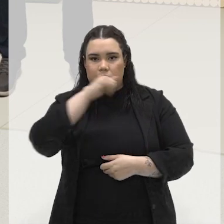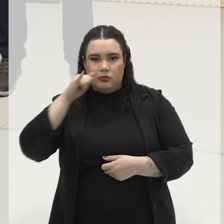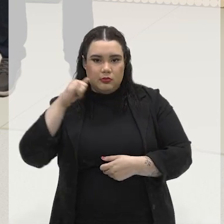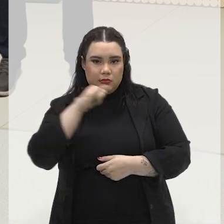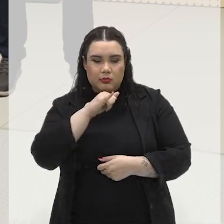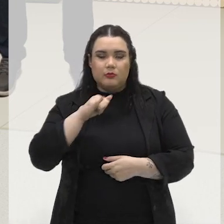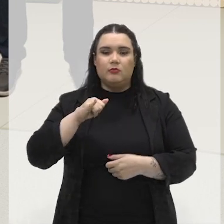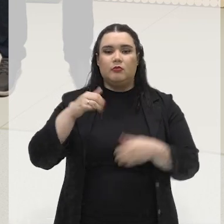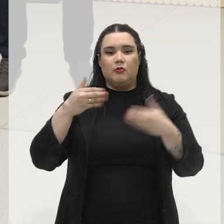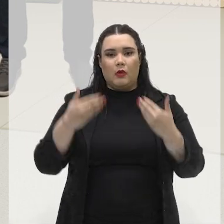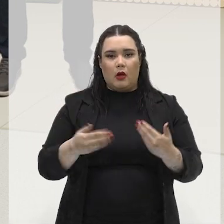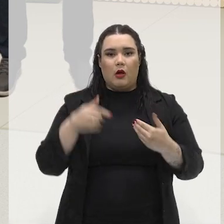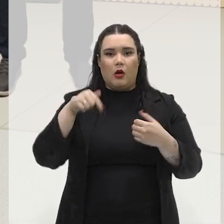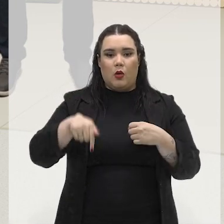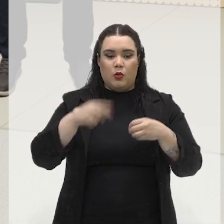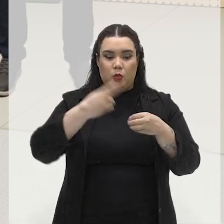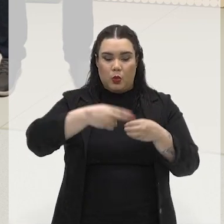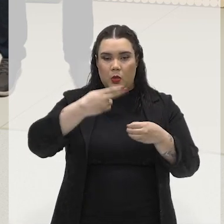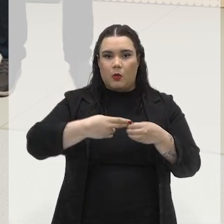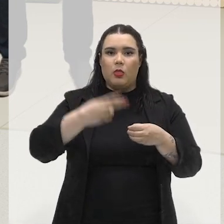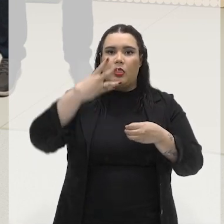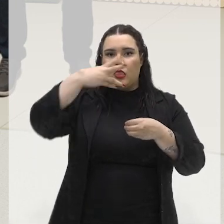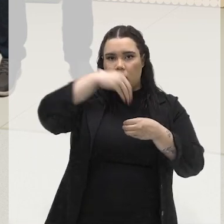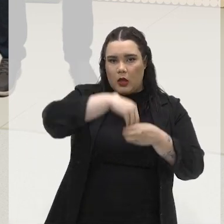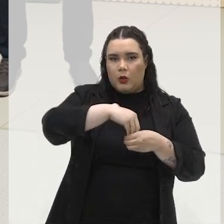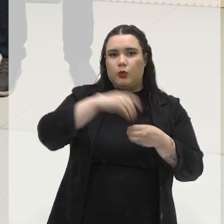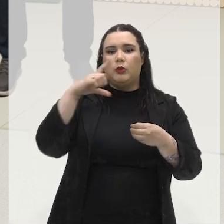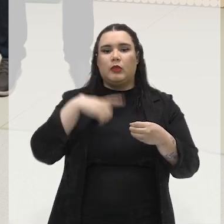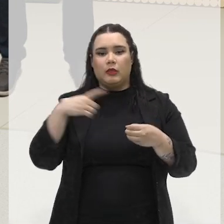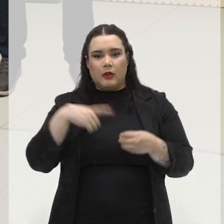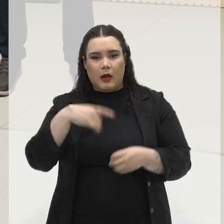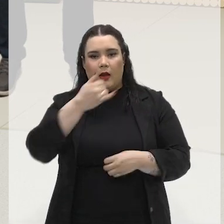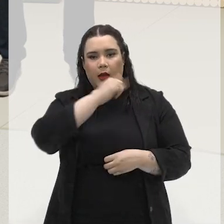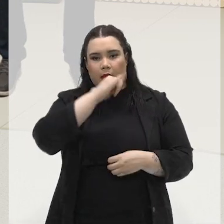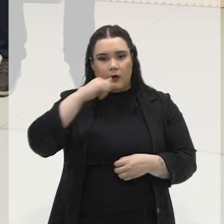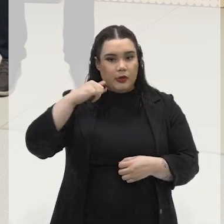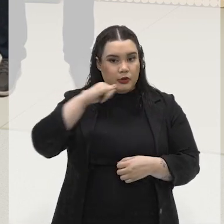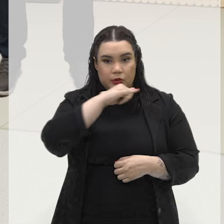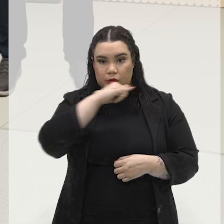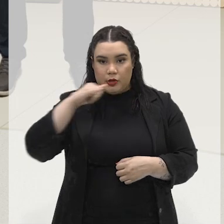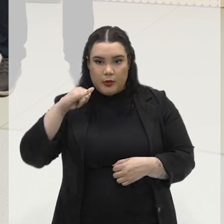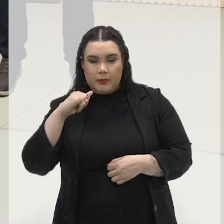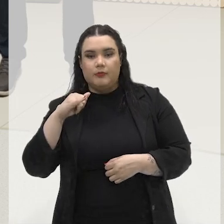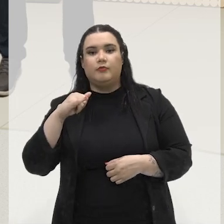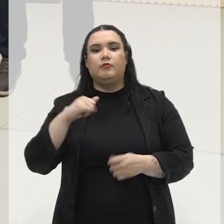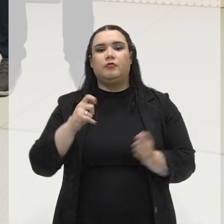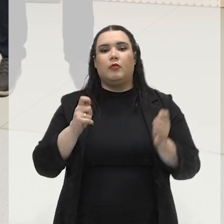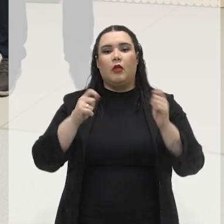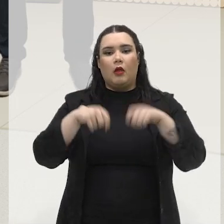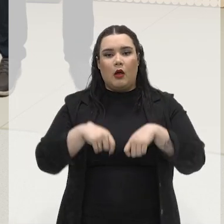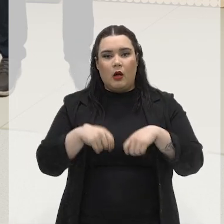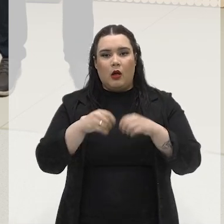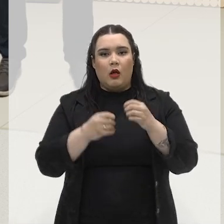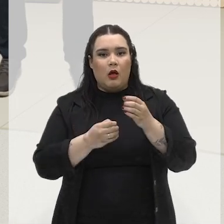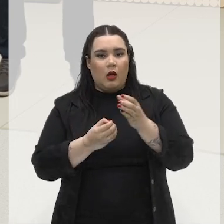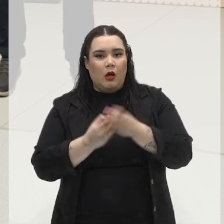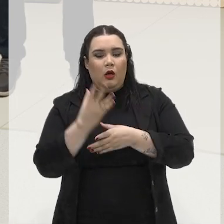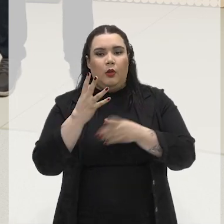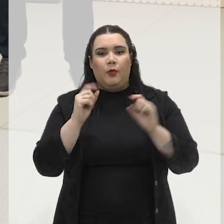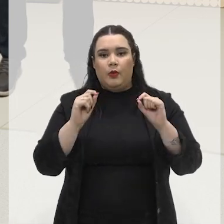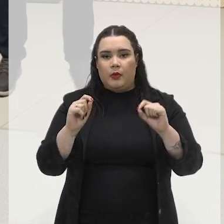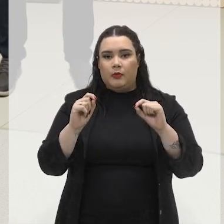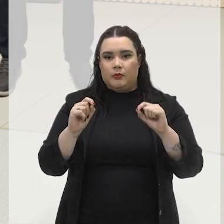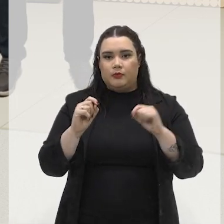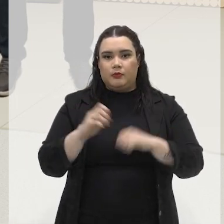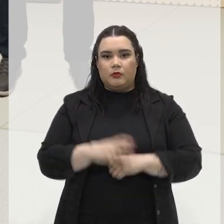aqui com os nossos núcleos, tá? E aí, com a energia nesse núcleo, a gente pode aproveitar e fazer aquilo que nós chamamos